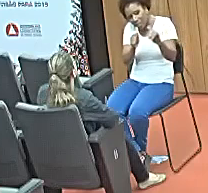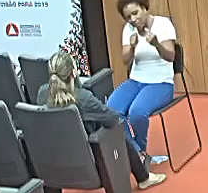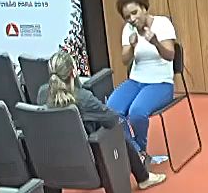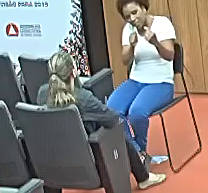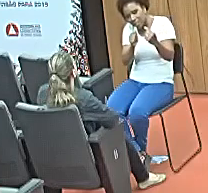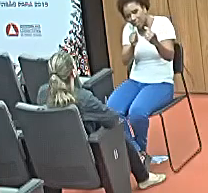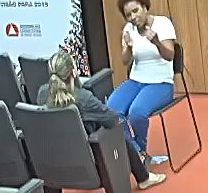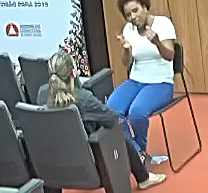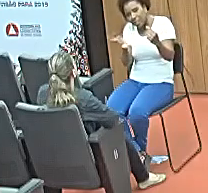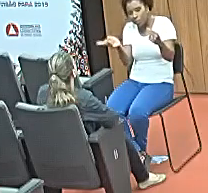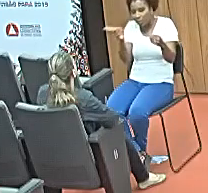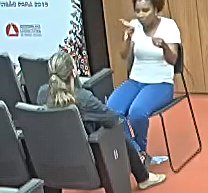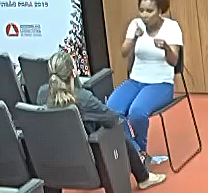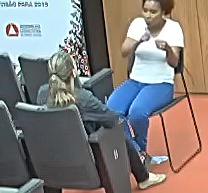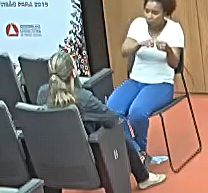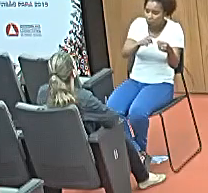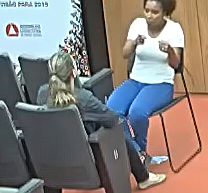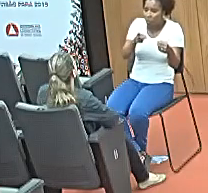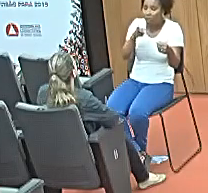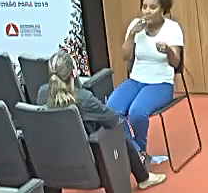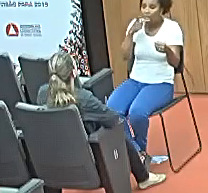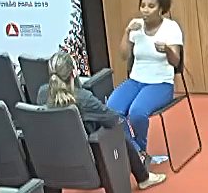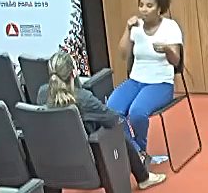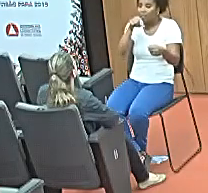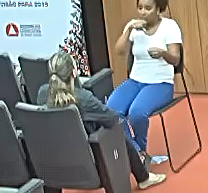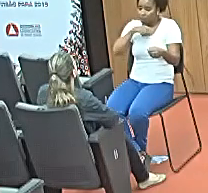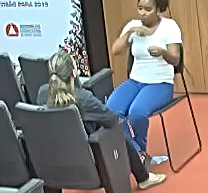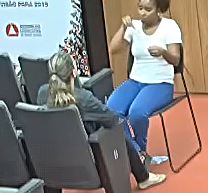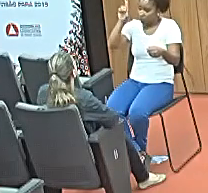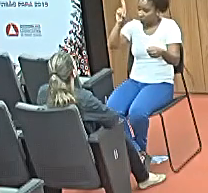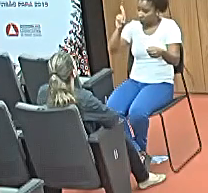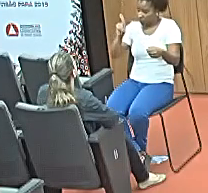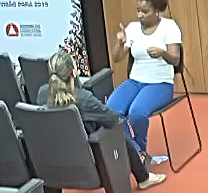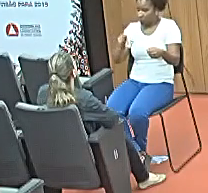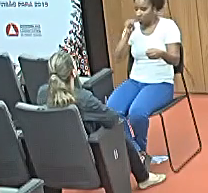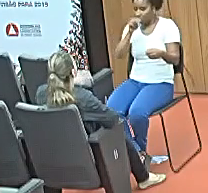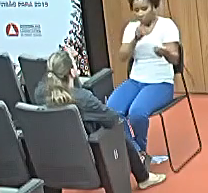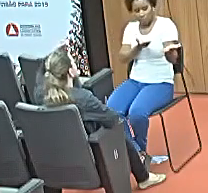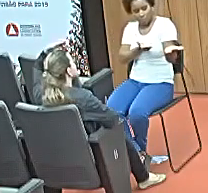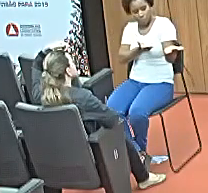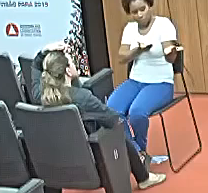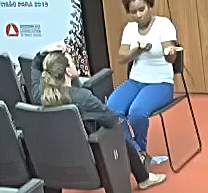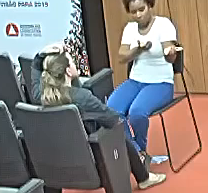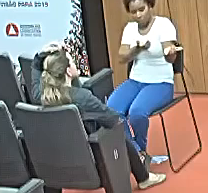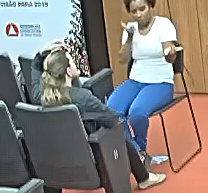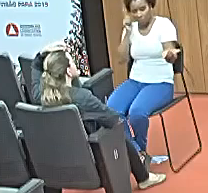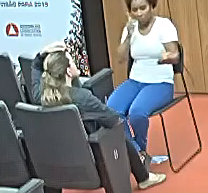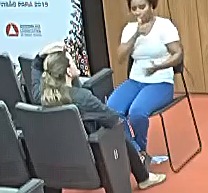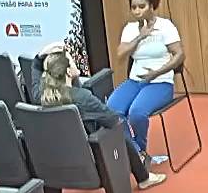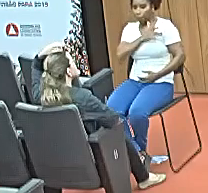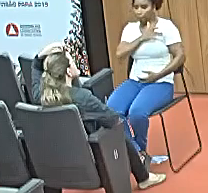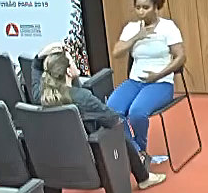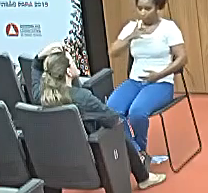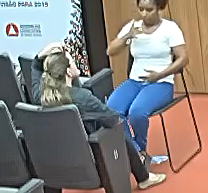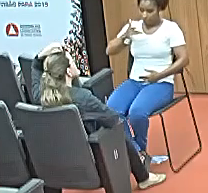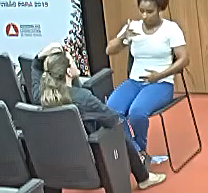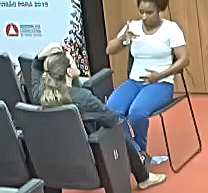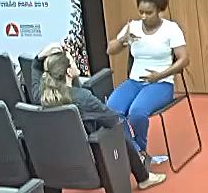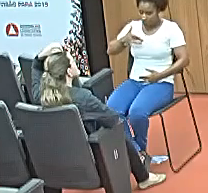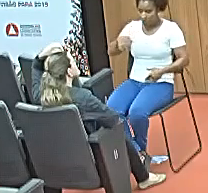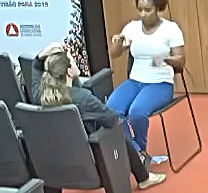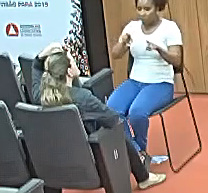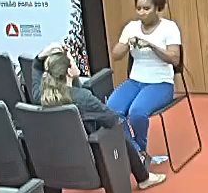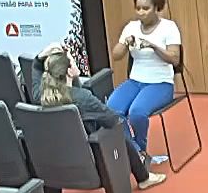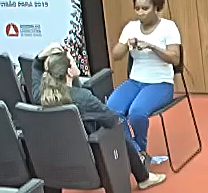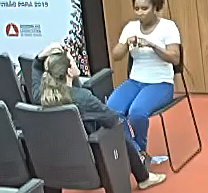garantir o direito esse adolescente ter o atendimento na área de saúde de ser escutado na sua